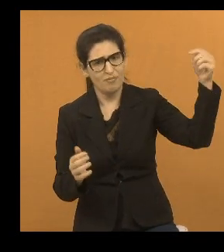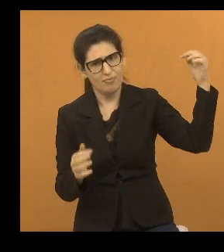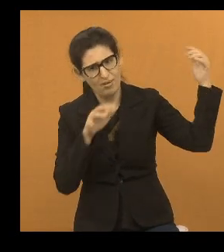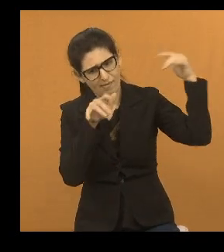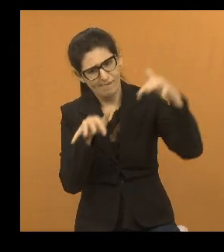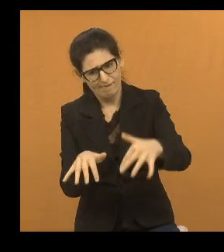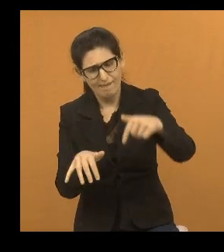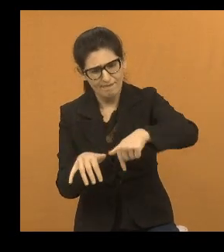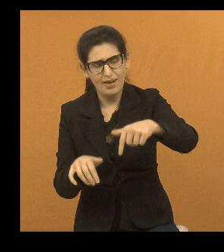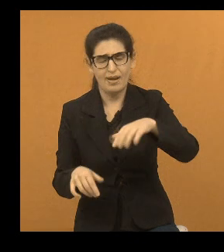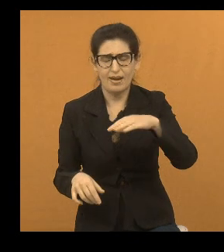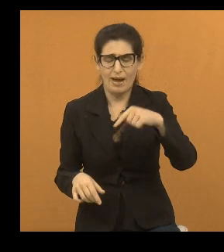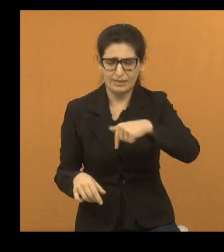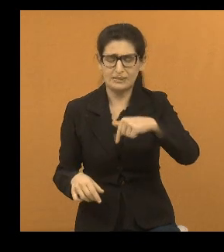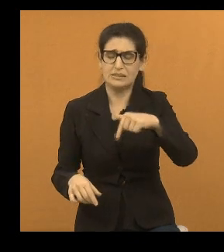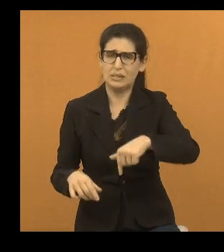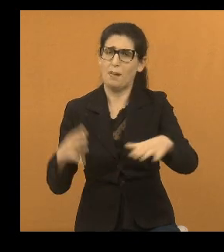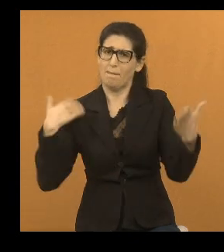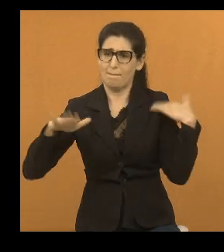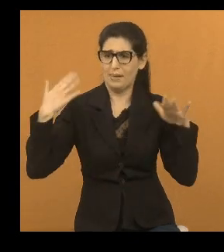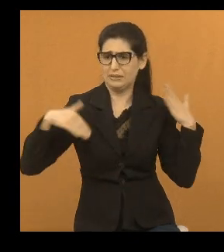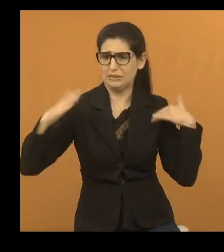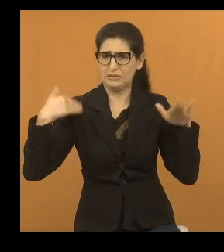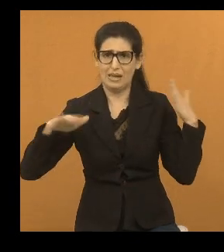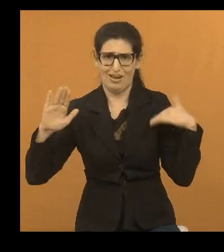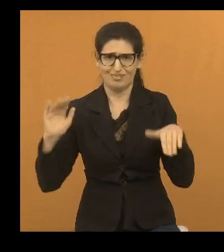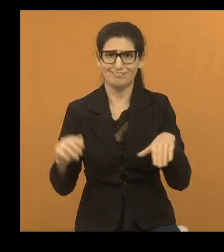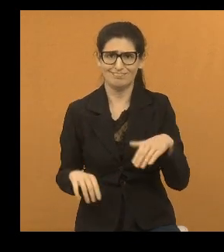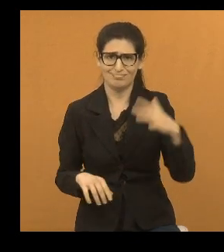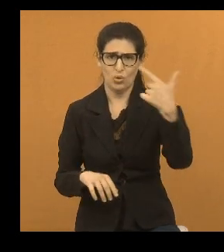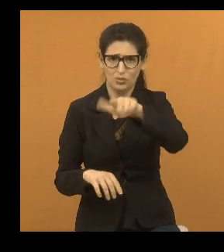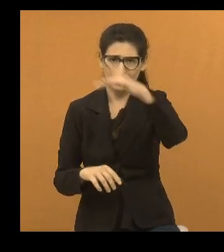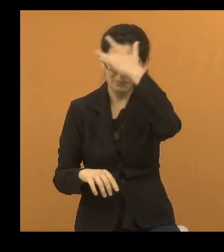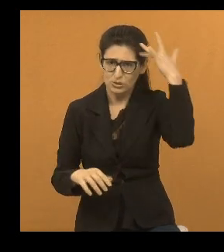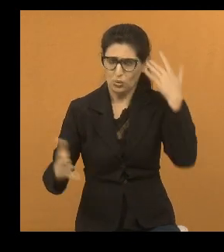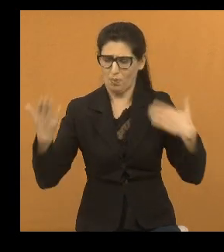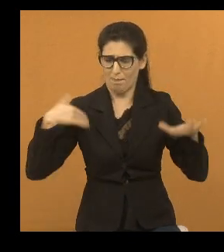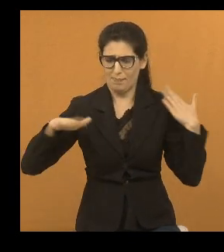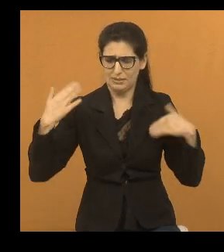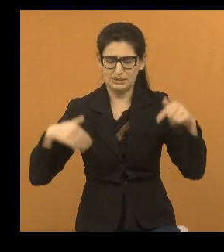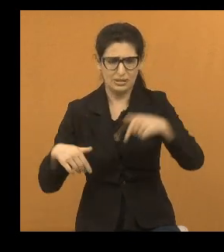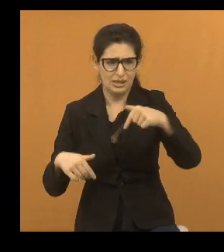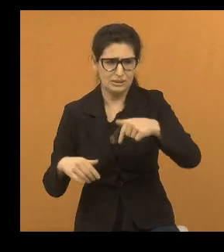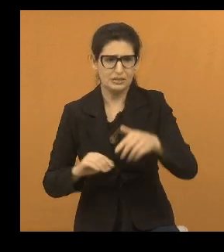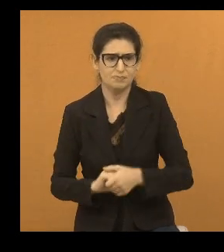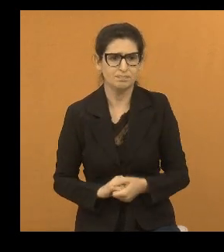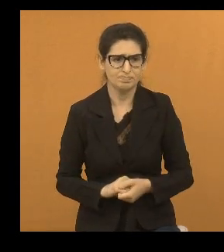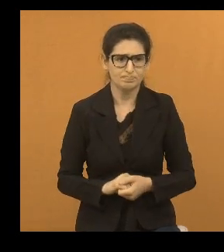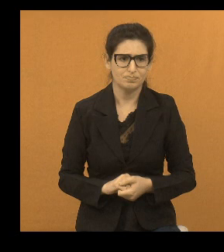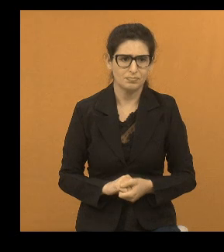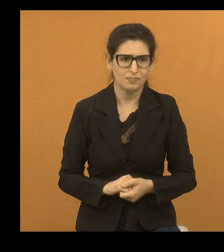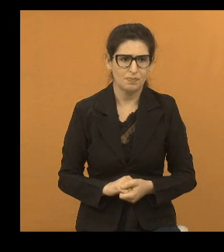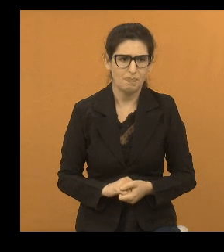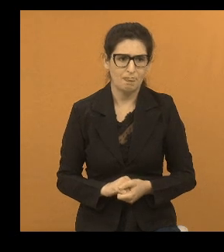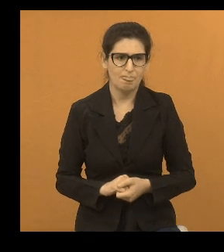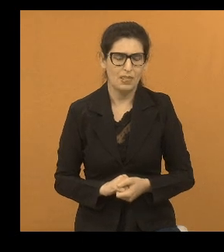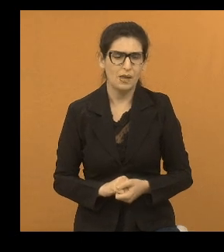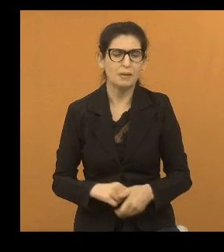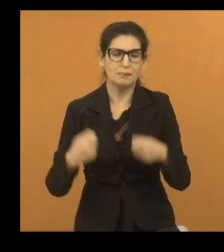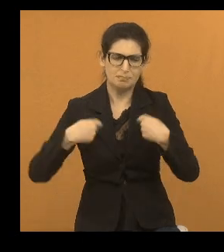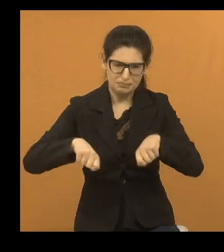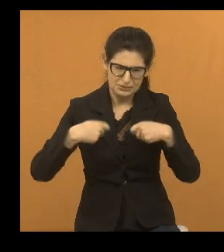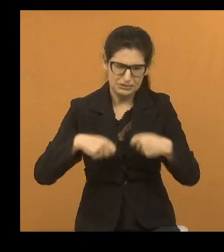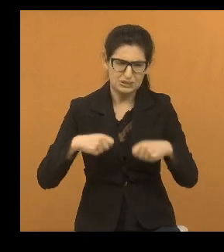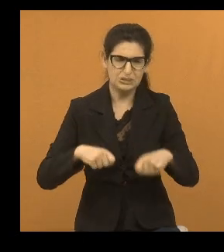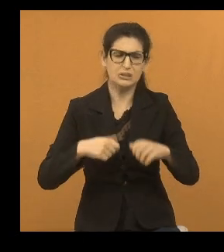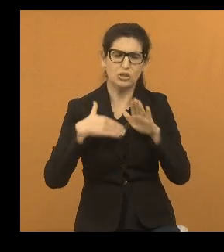a 10ª proposta fala sobre o fortalecimento da economia criativa. Fortalecer o